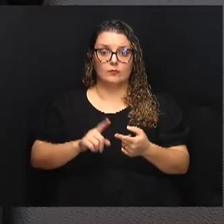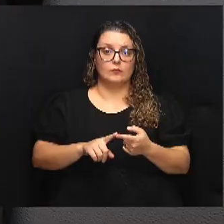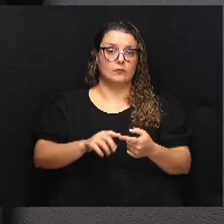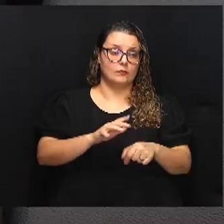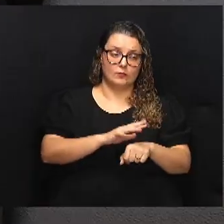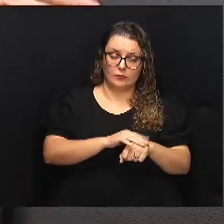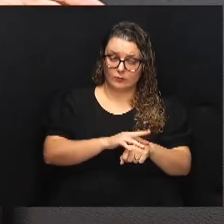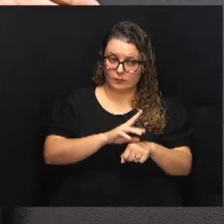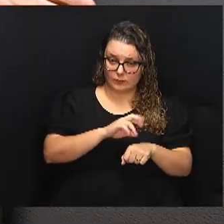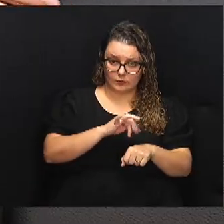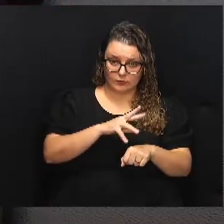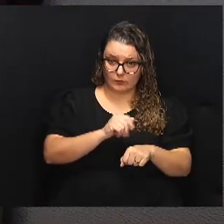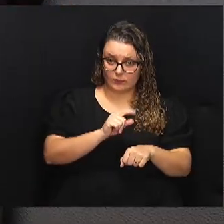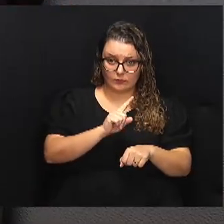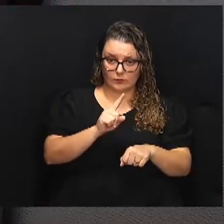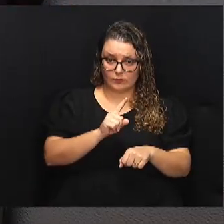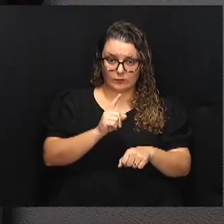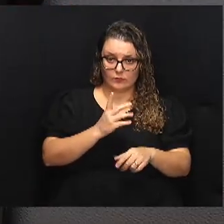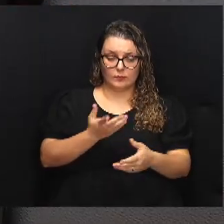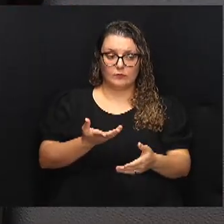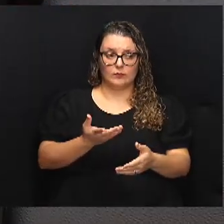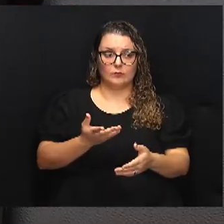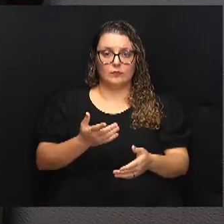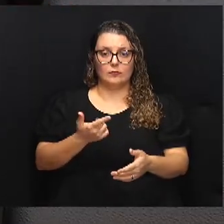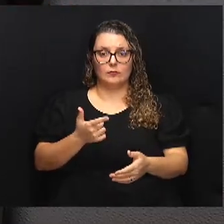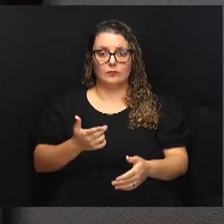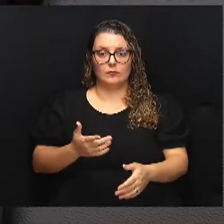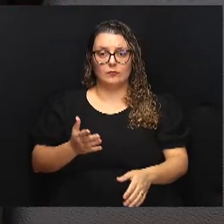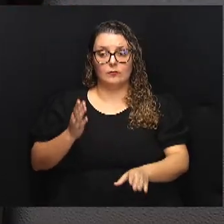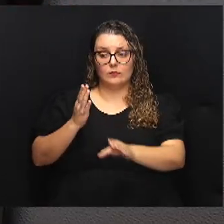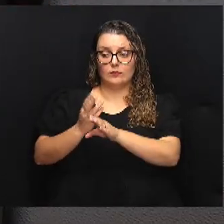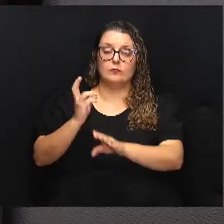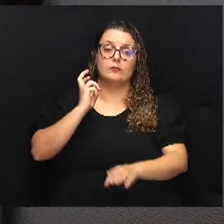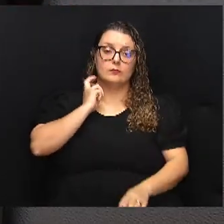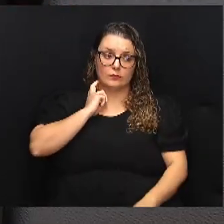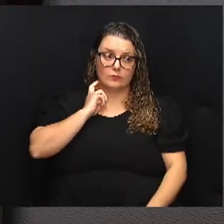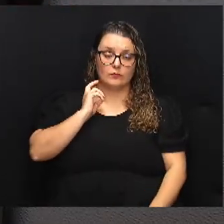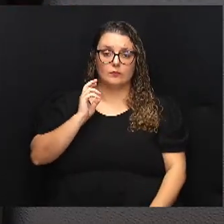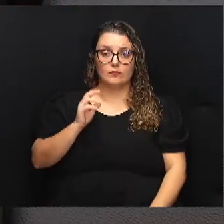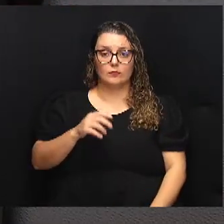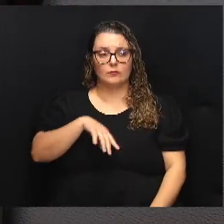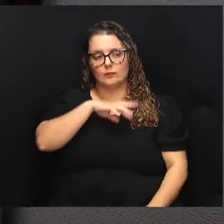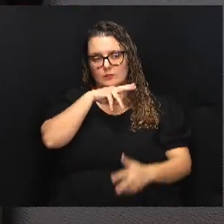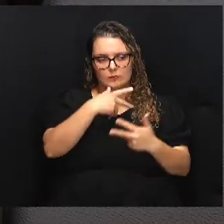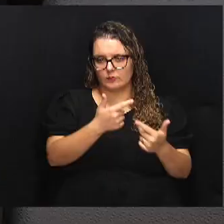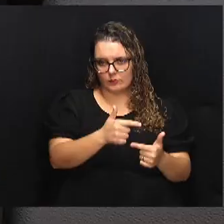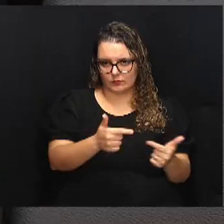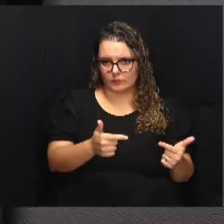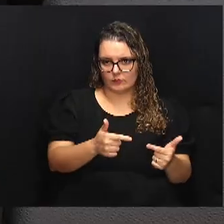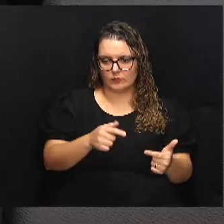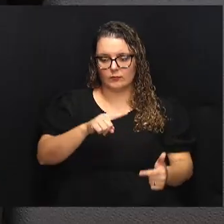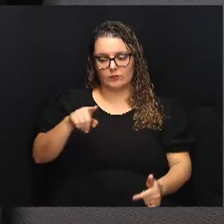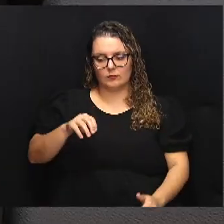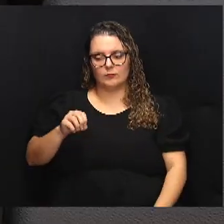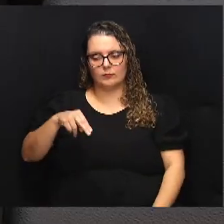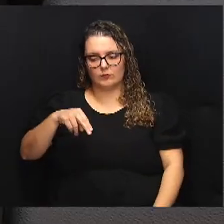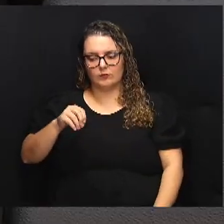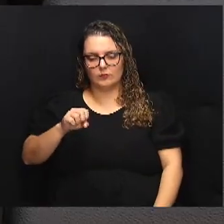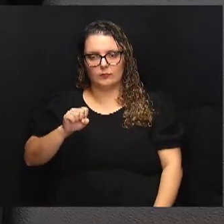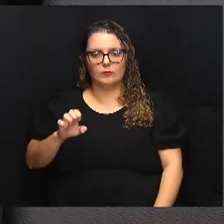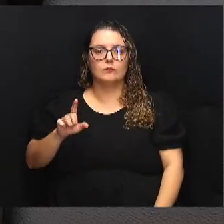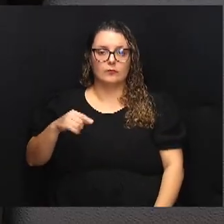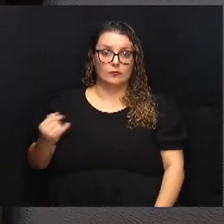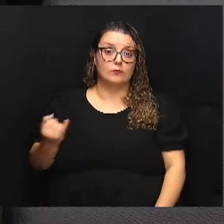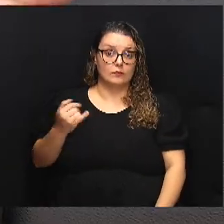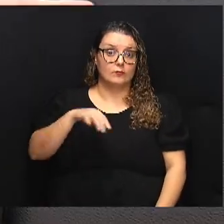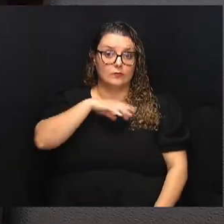cidade, às vezes encontra em algum morcego, pelo que eu sei, né? Mas em animais não tem mais. Também esse trabalho de zoonose é importante. Tem animais